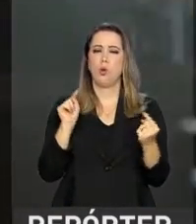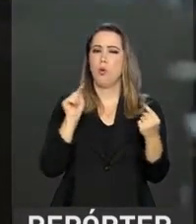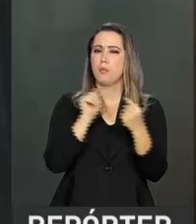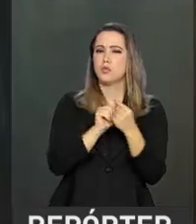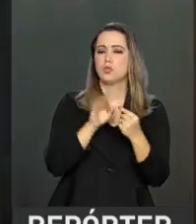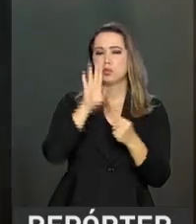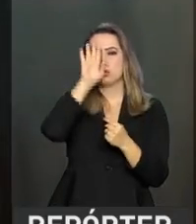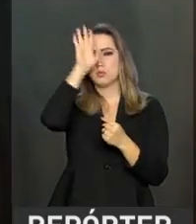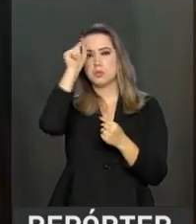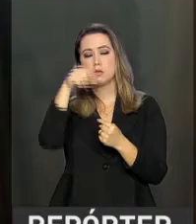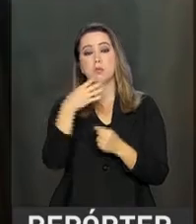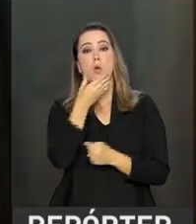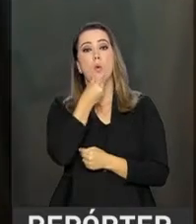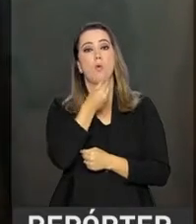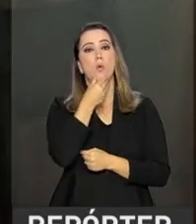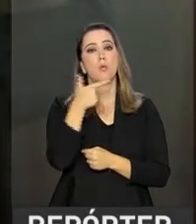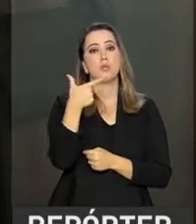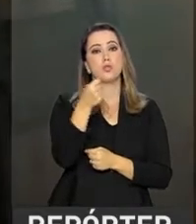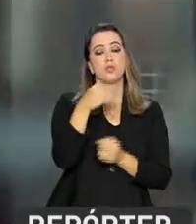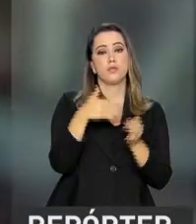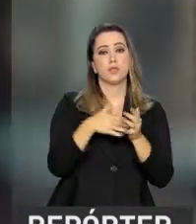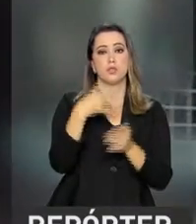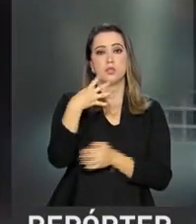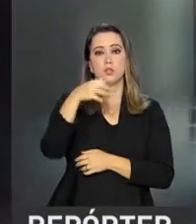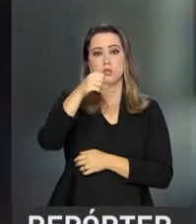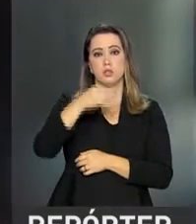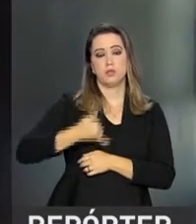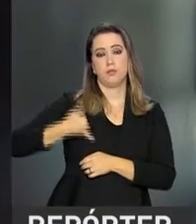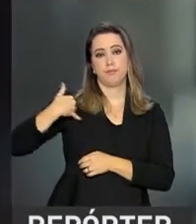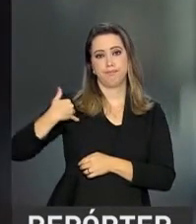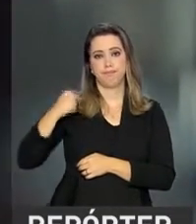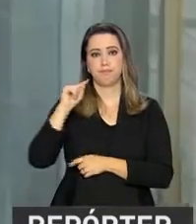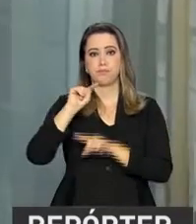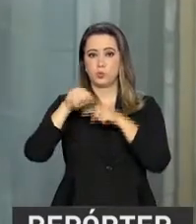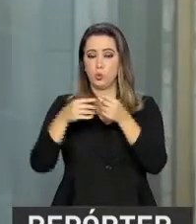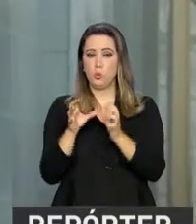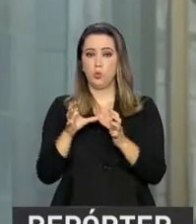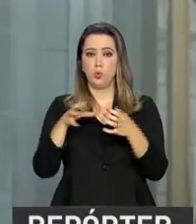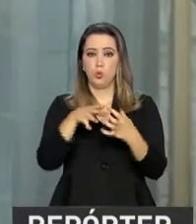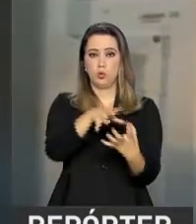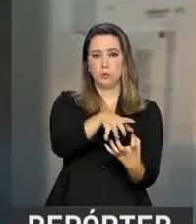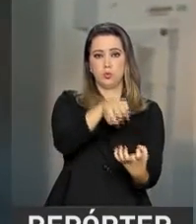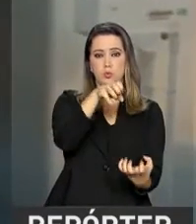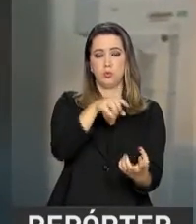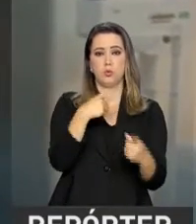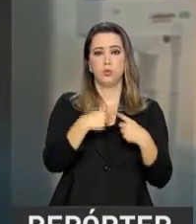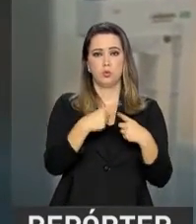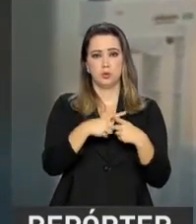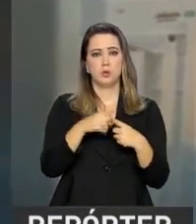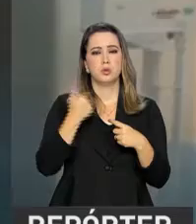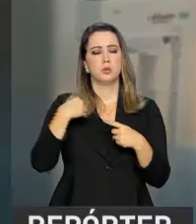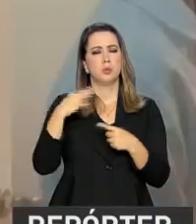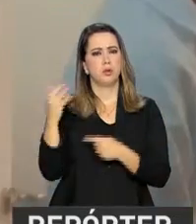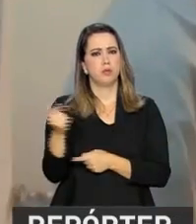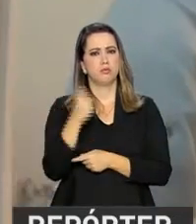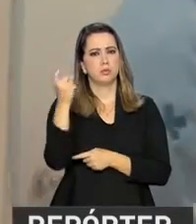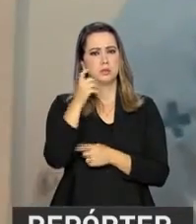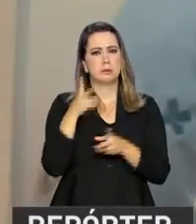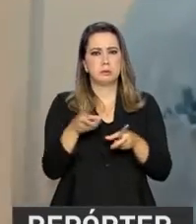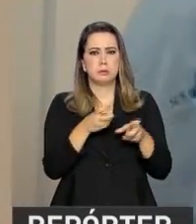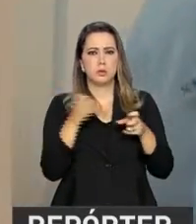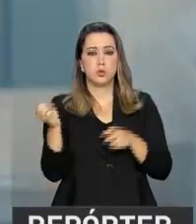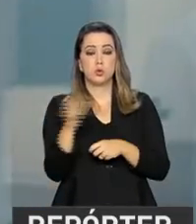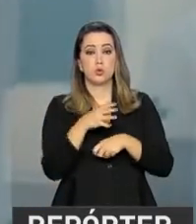homens entre 20 e 49 anos de idade. Outro foco são os idosos, por formarem um grupo com alta taxa de detecção